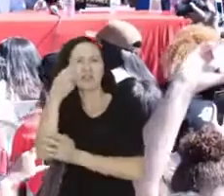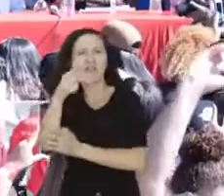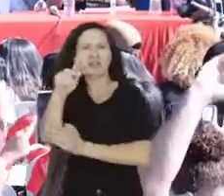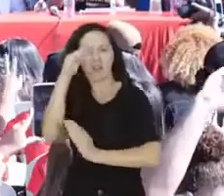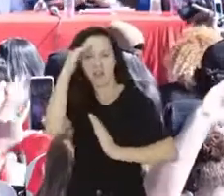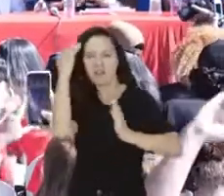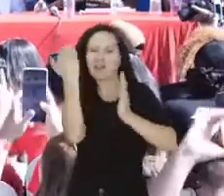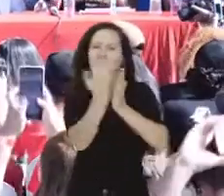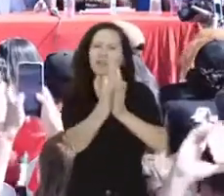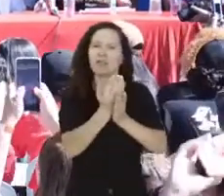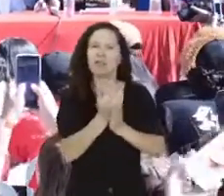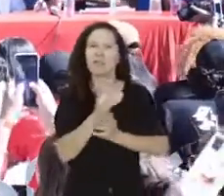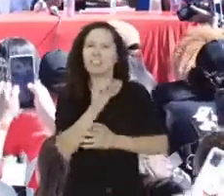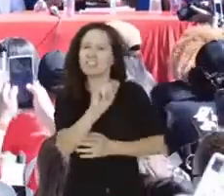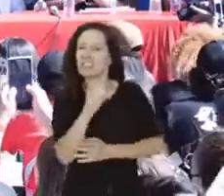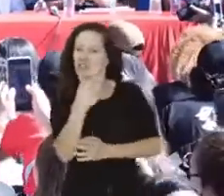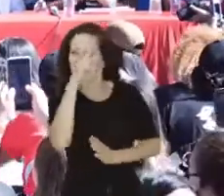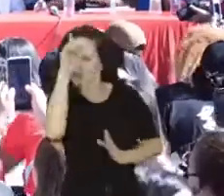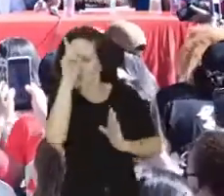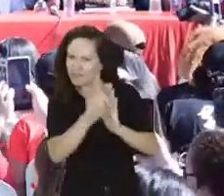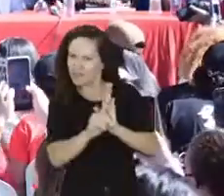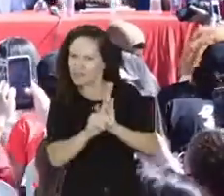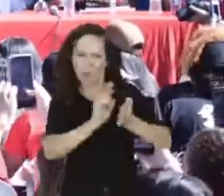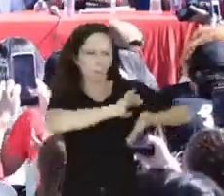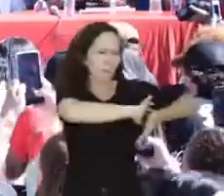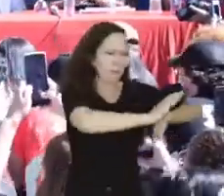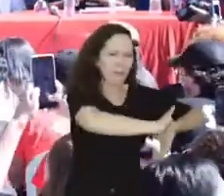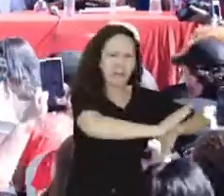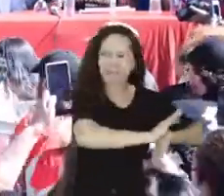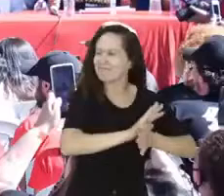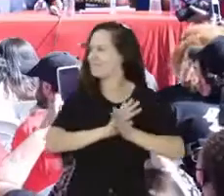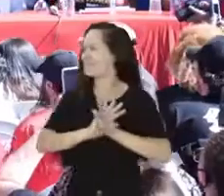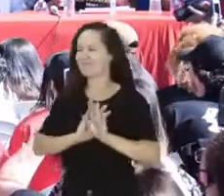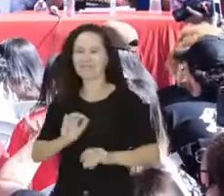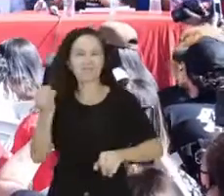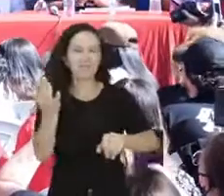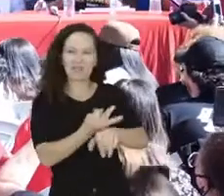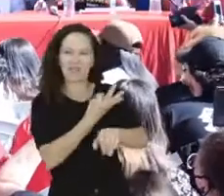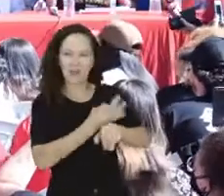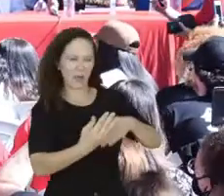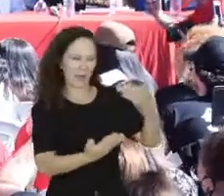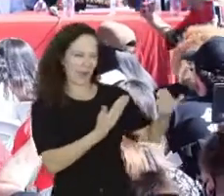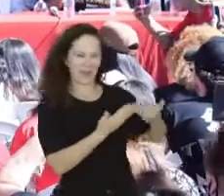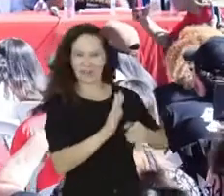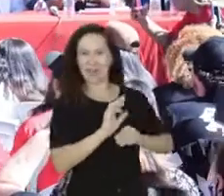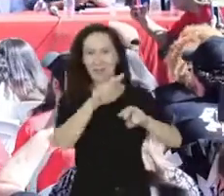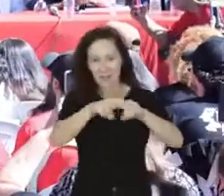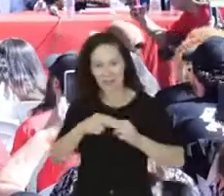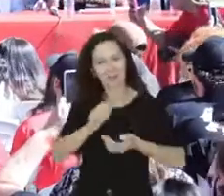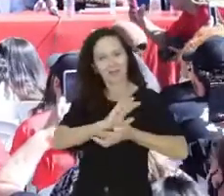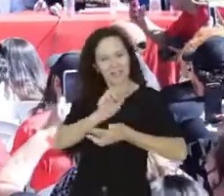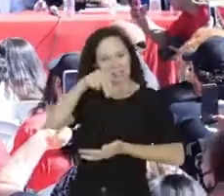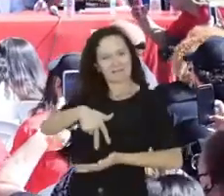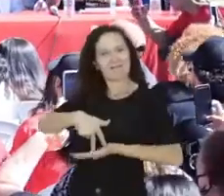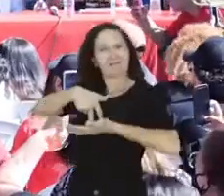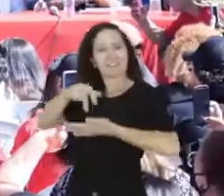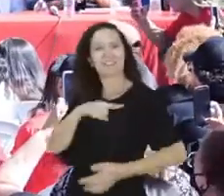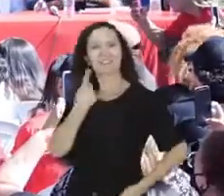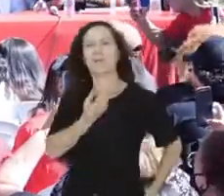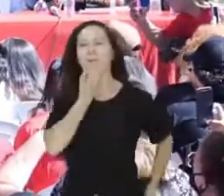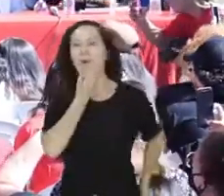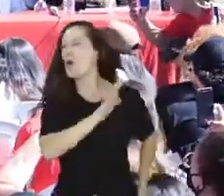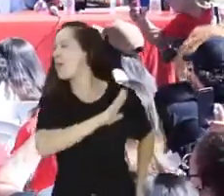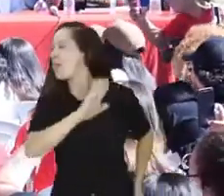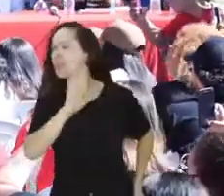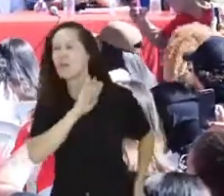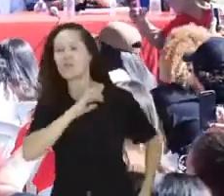não te derem respeito. Preconceito de quem não aguenta um debate, não. aqui não tá nada bom. Manifeste-se na